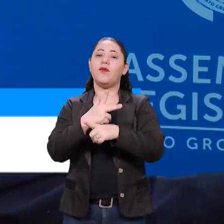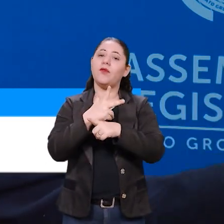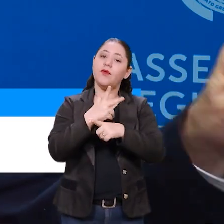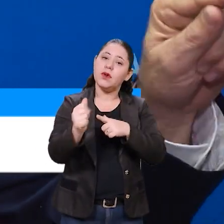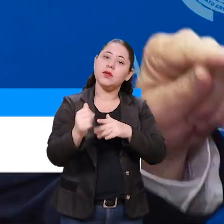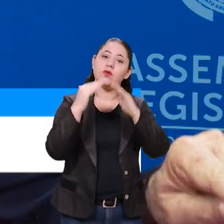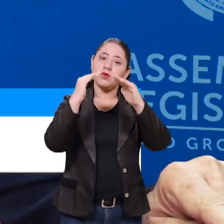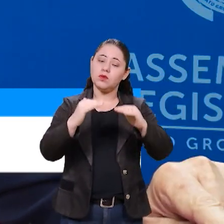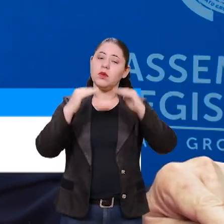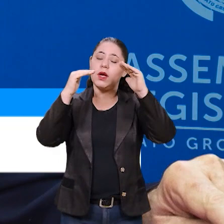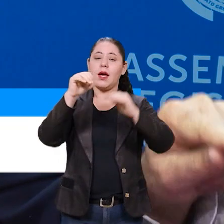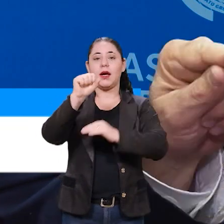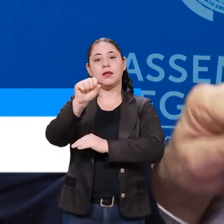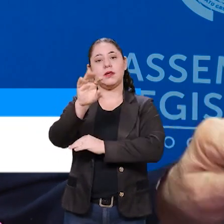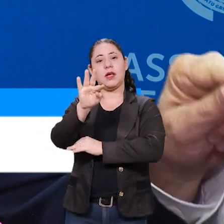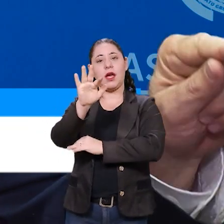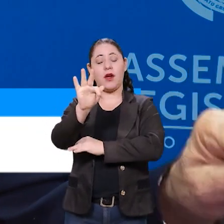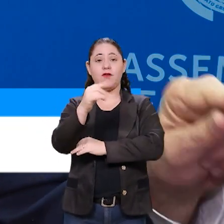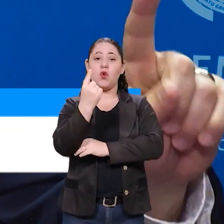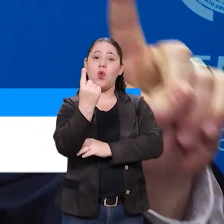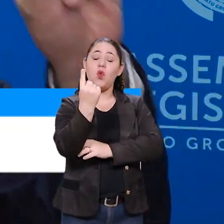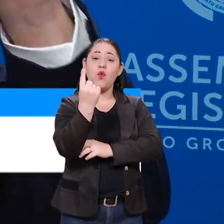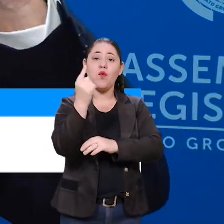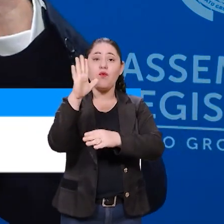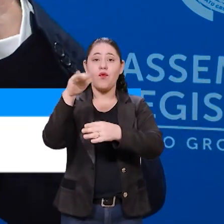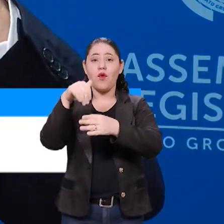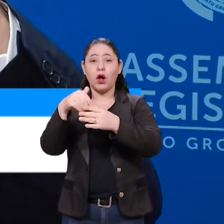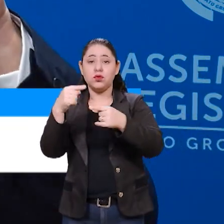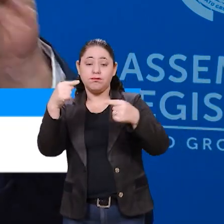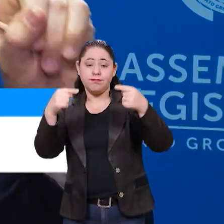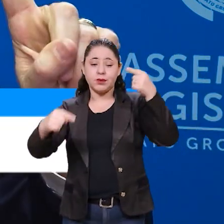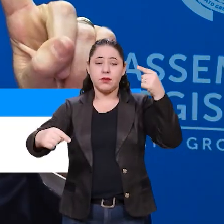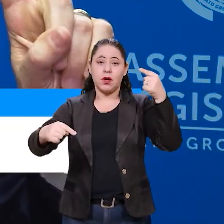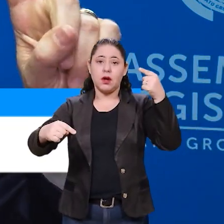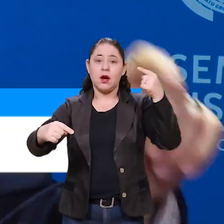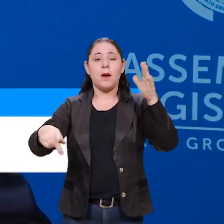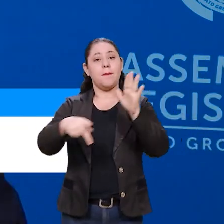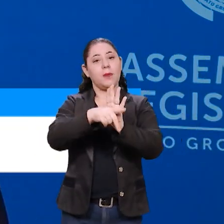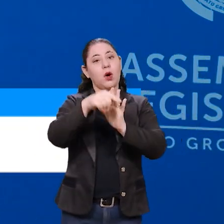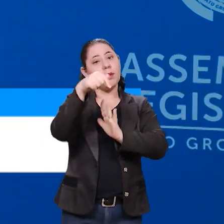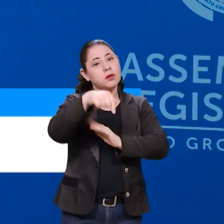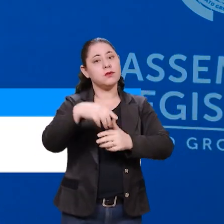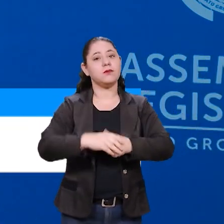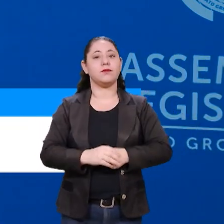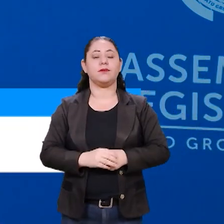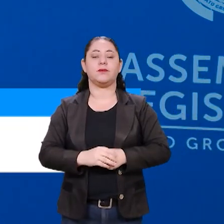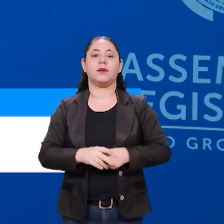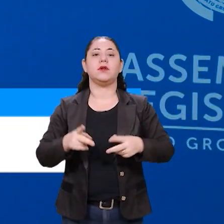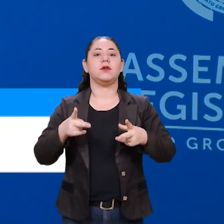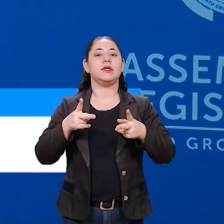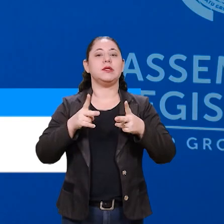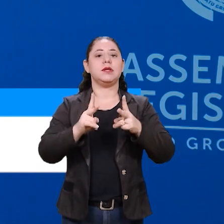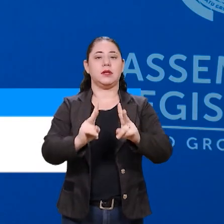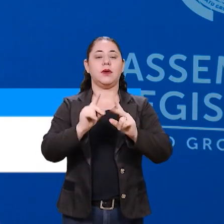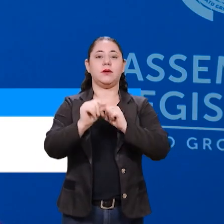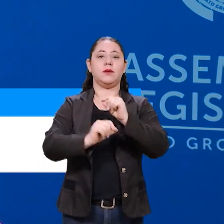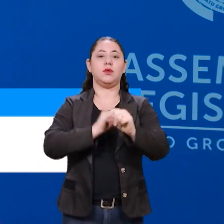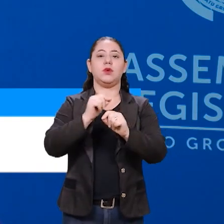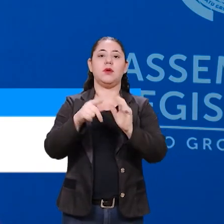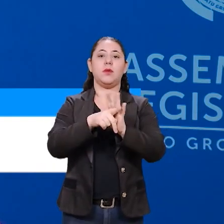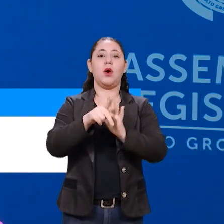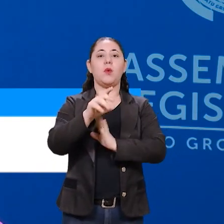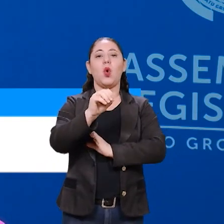do gás que nós vencemos no Supremo Tribunal Federal por um voto para que fosse tributado na origem.